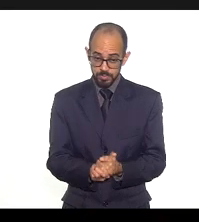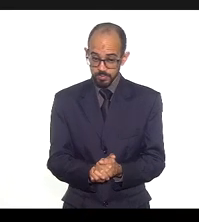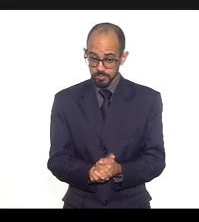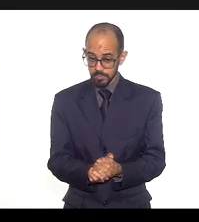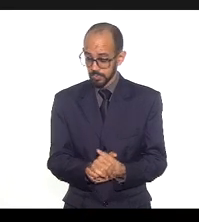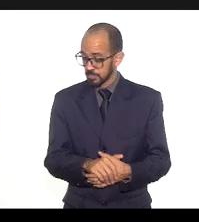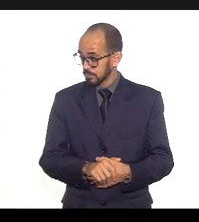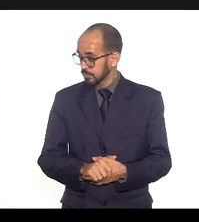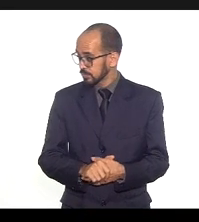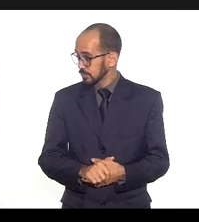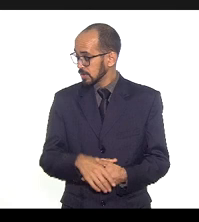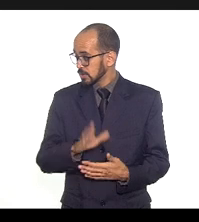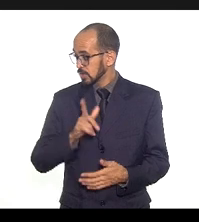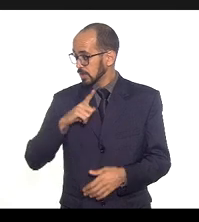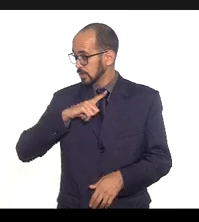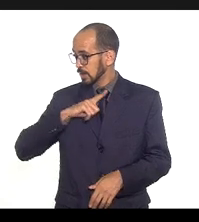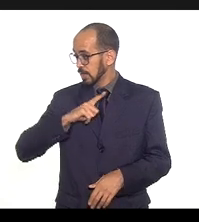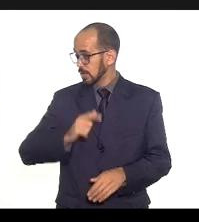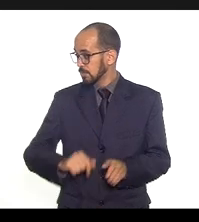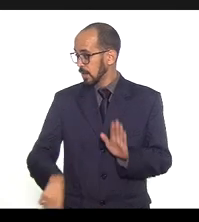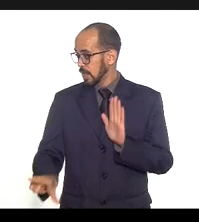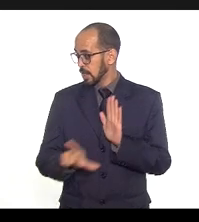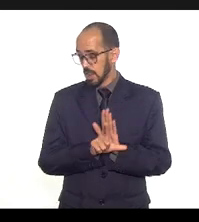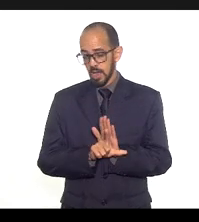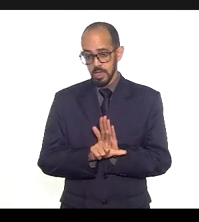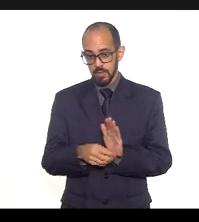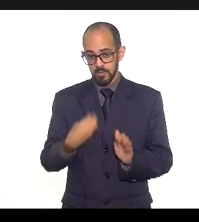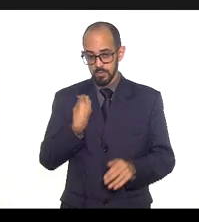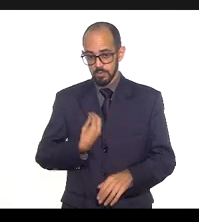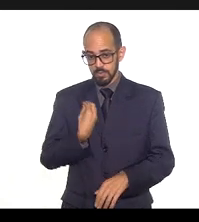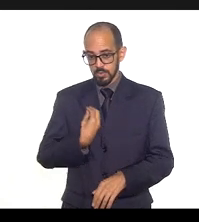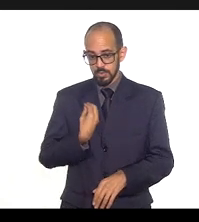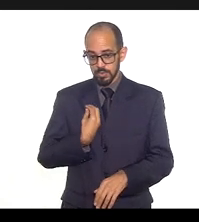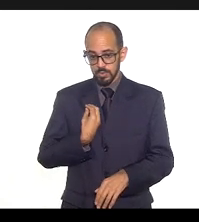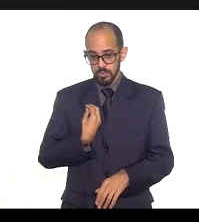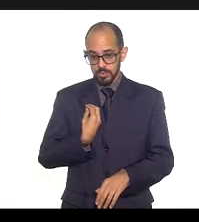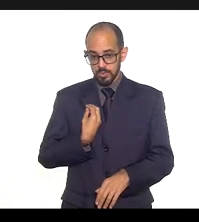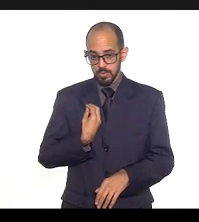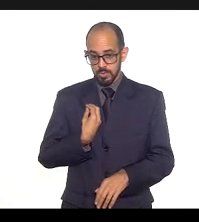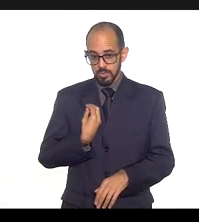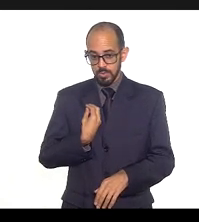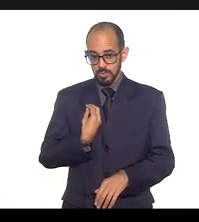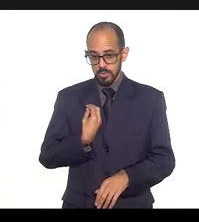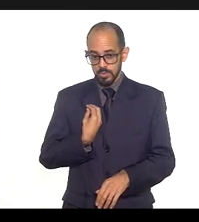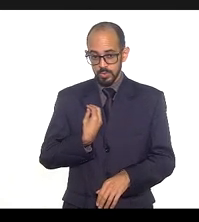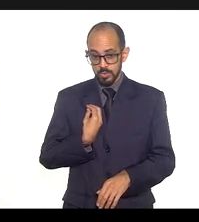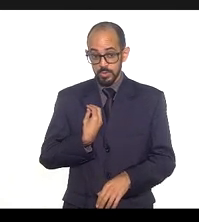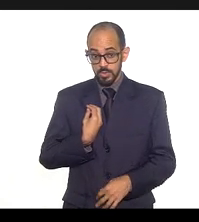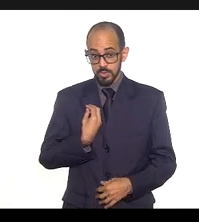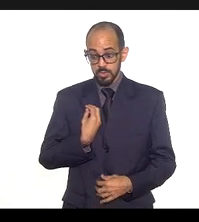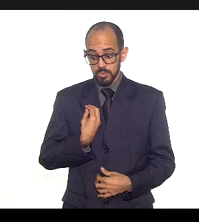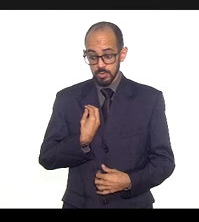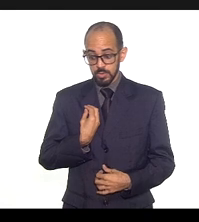Já há uma lei em vigor. Bom, então não há o que discutir. Espera aí.